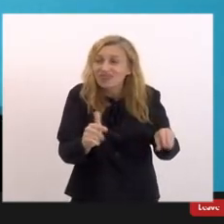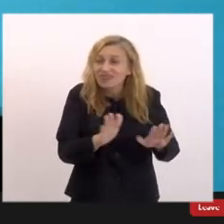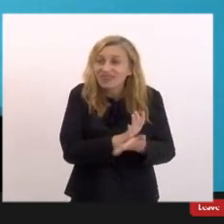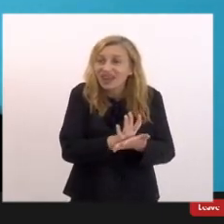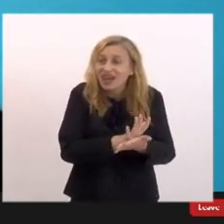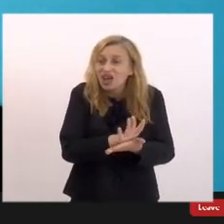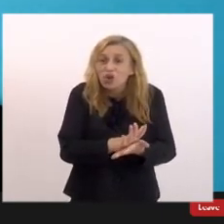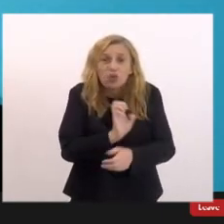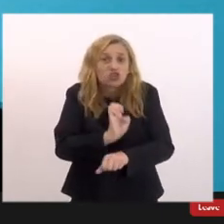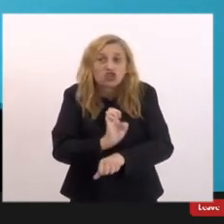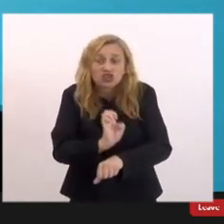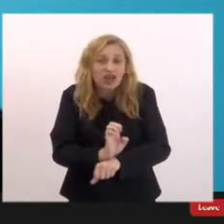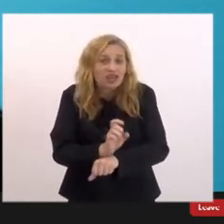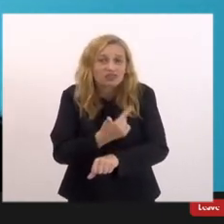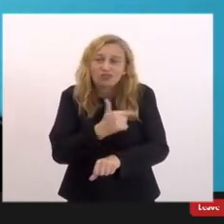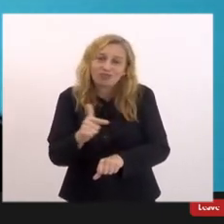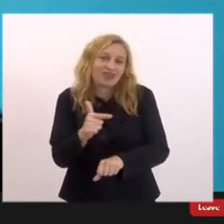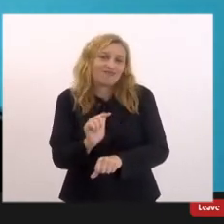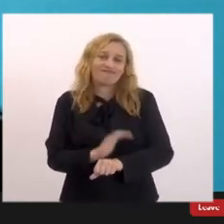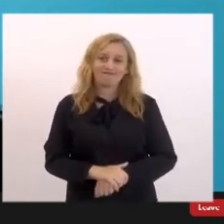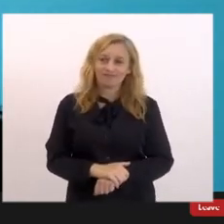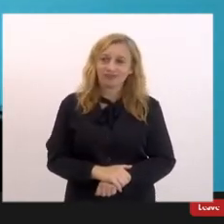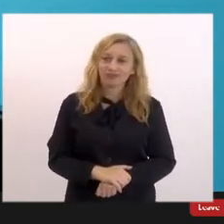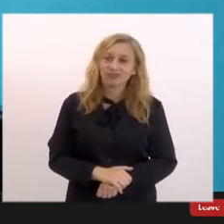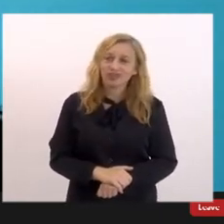Estado não tem essa transição.